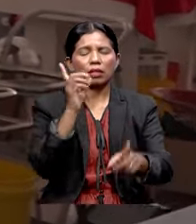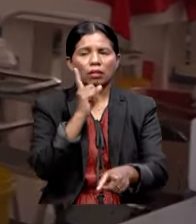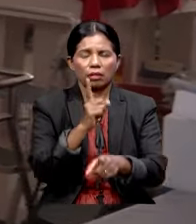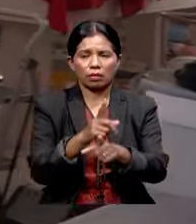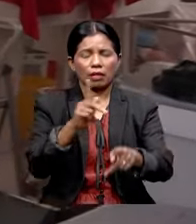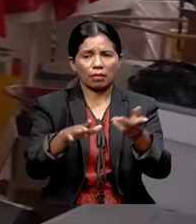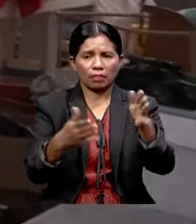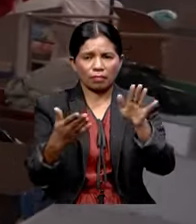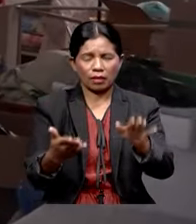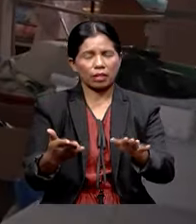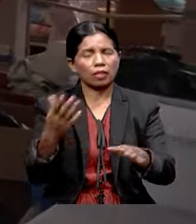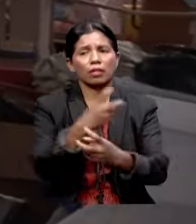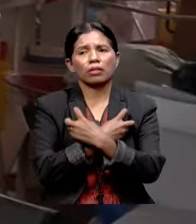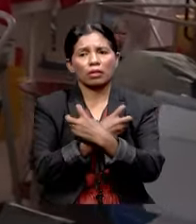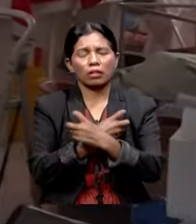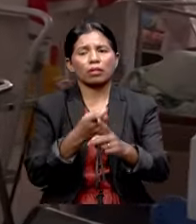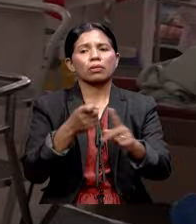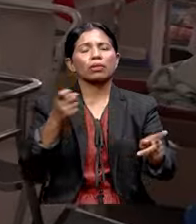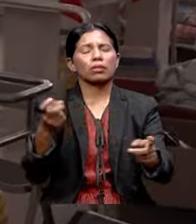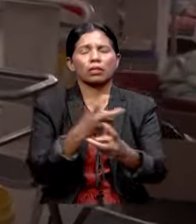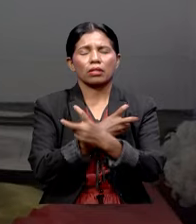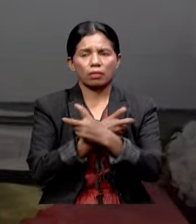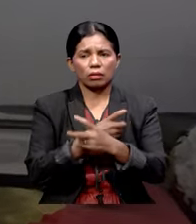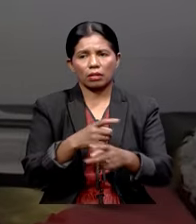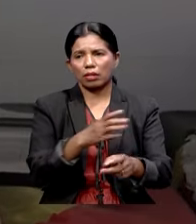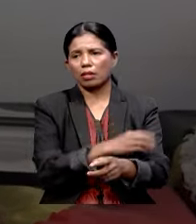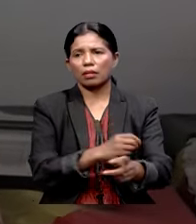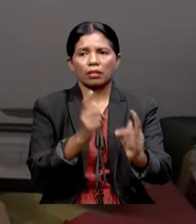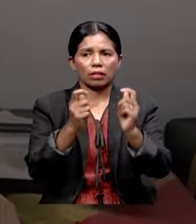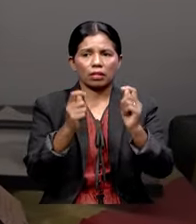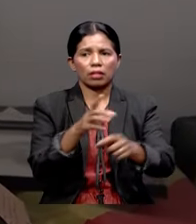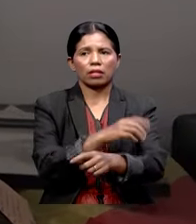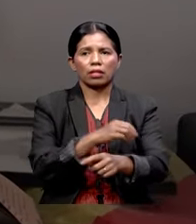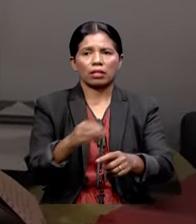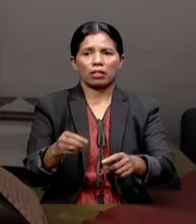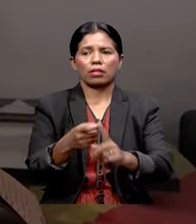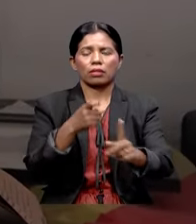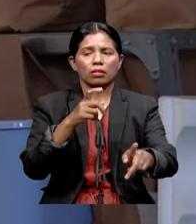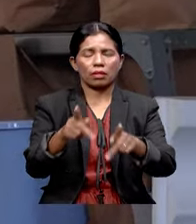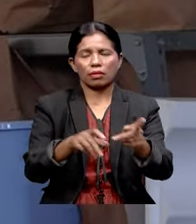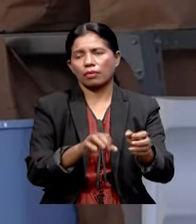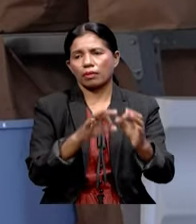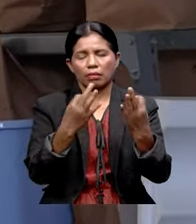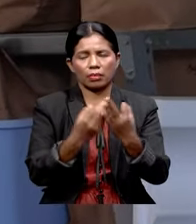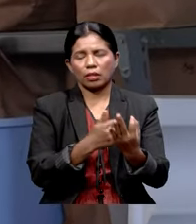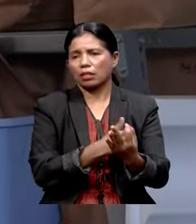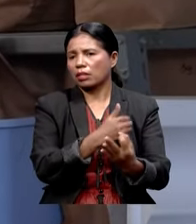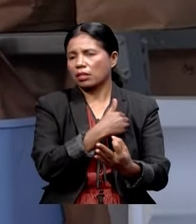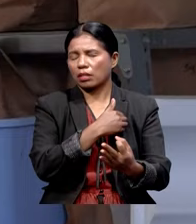in sira ne, husi saudoso ne be ni ruin, balun teste no confirmado ona husi saudoso balun, no